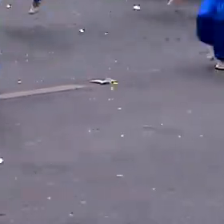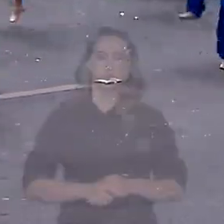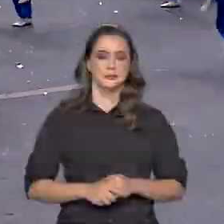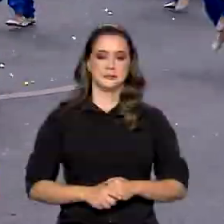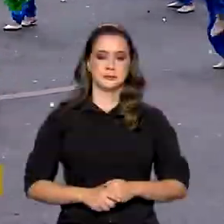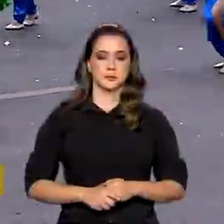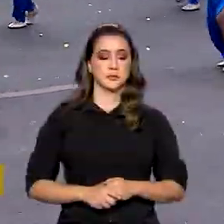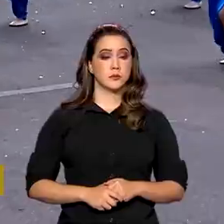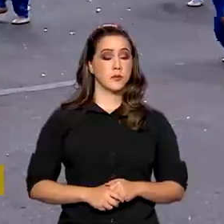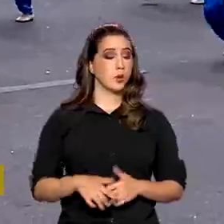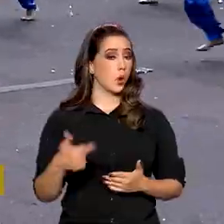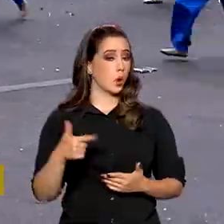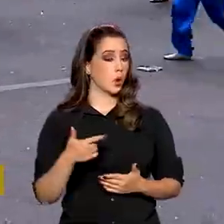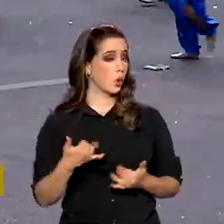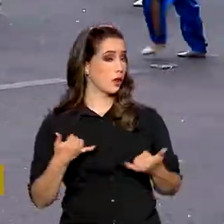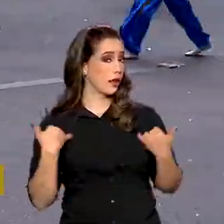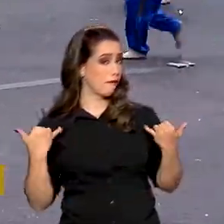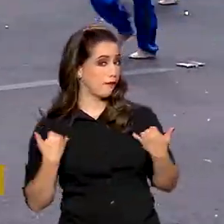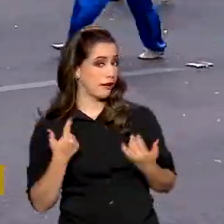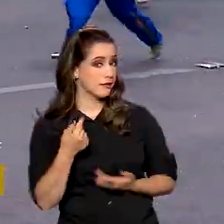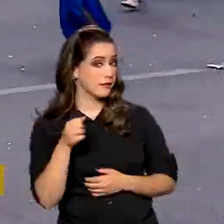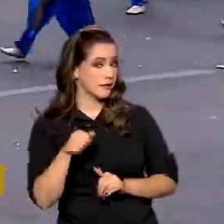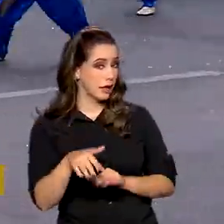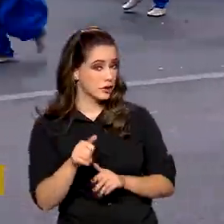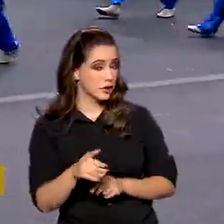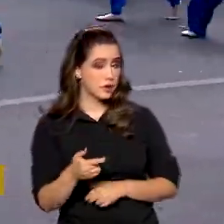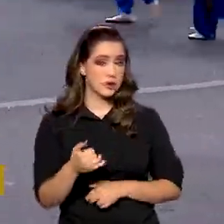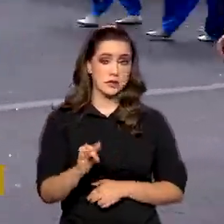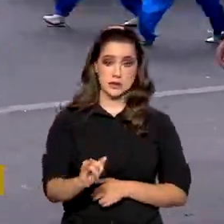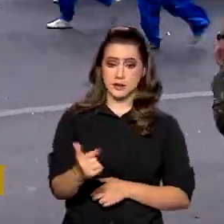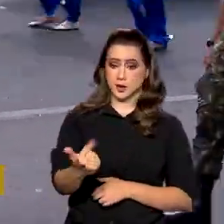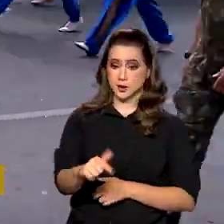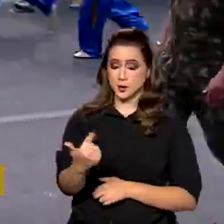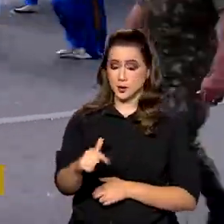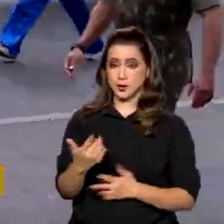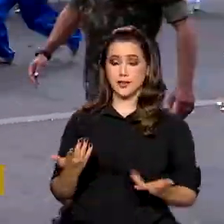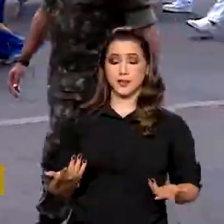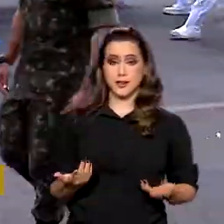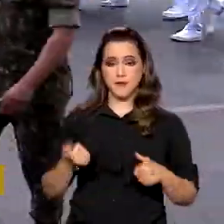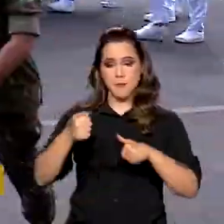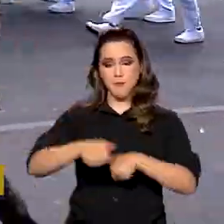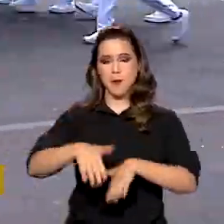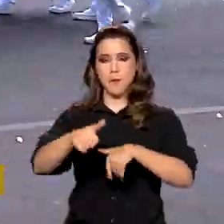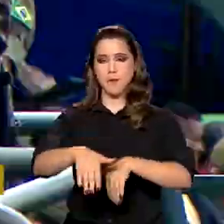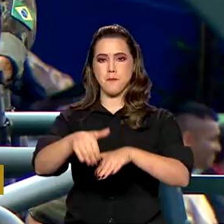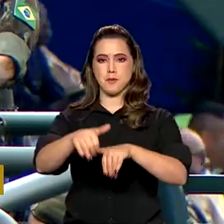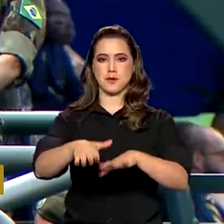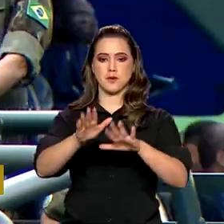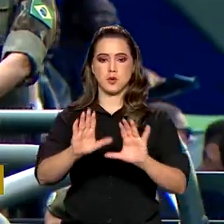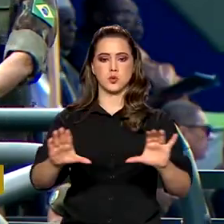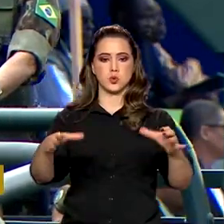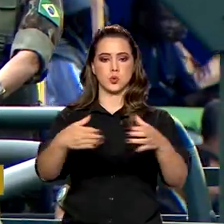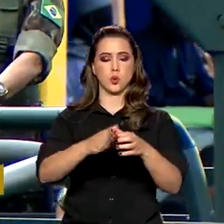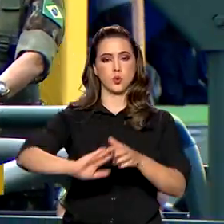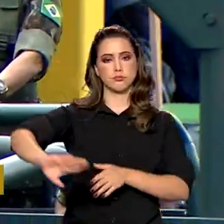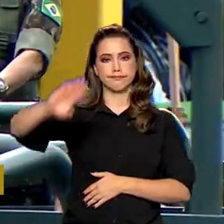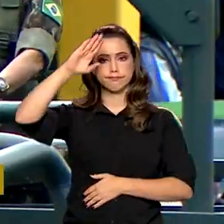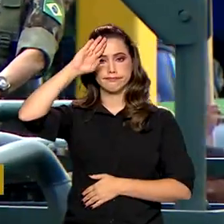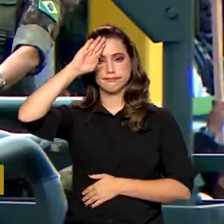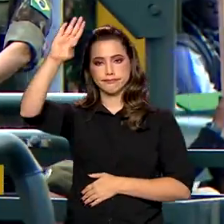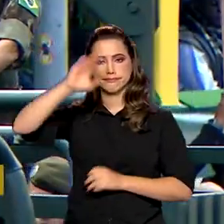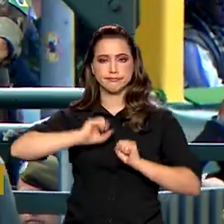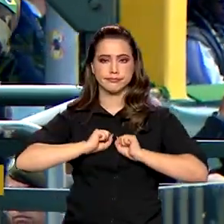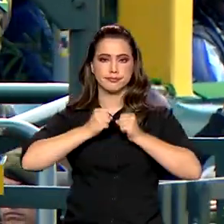Não há festa de 7 de setembro sem o tradicional desfile das Forças Armadas